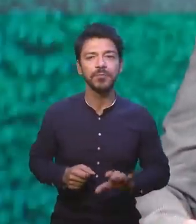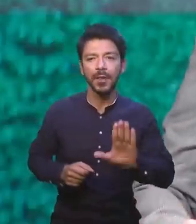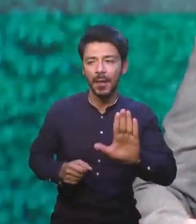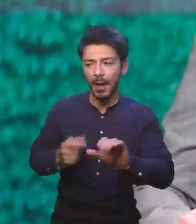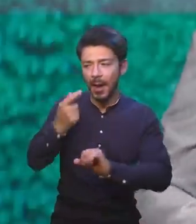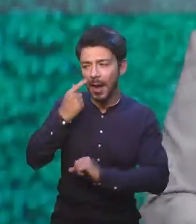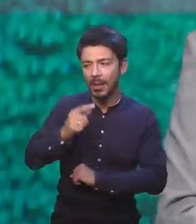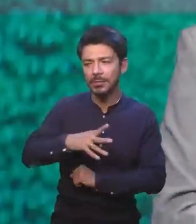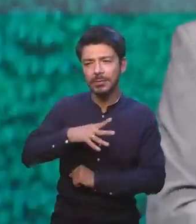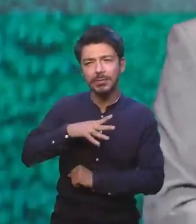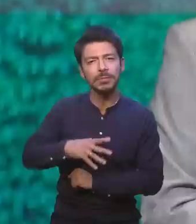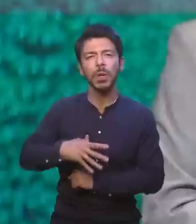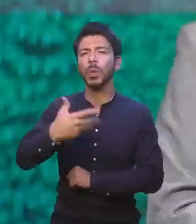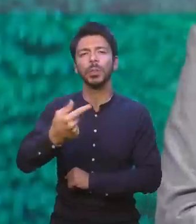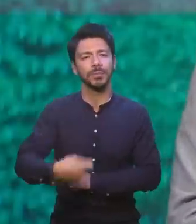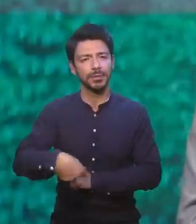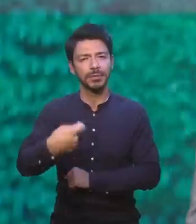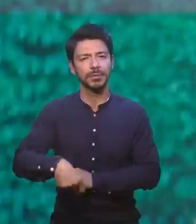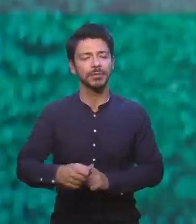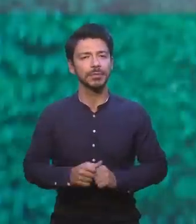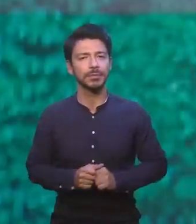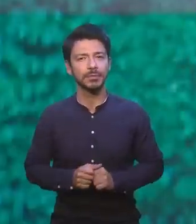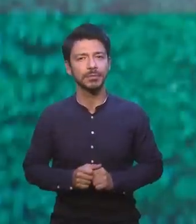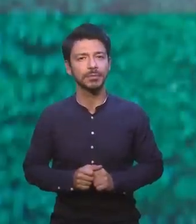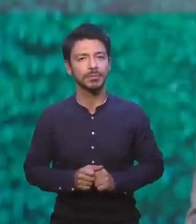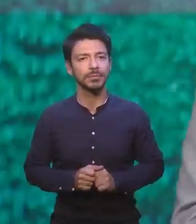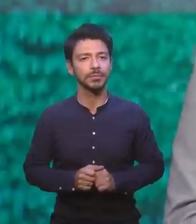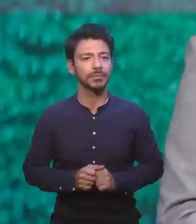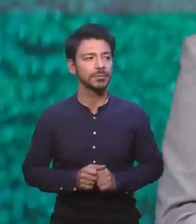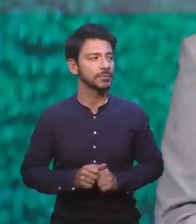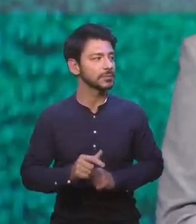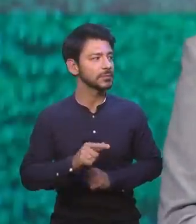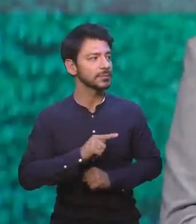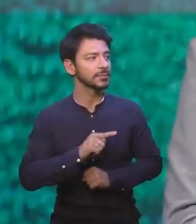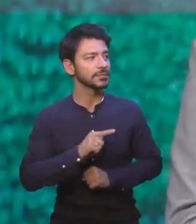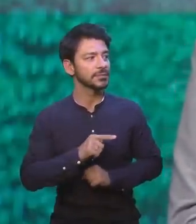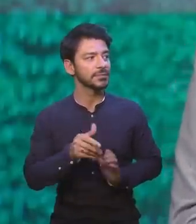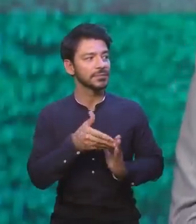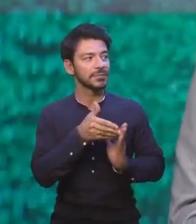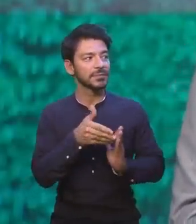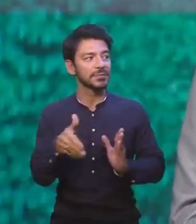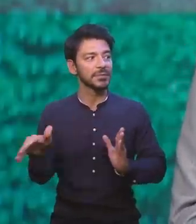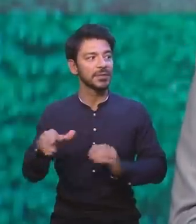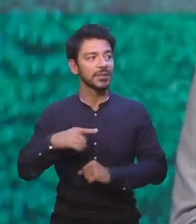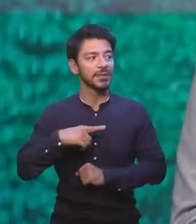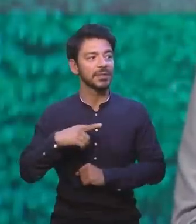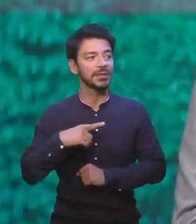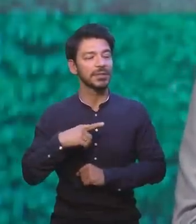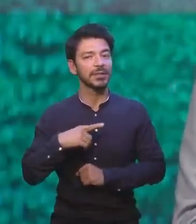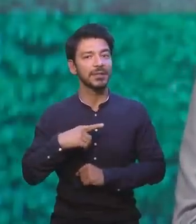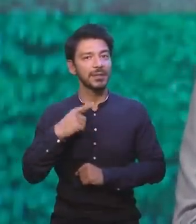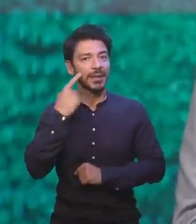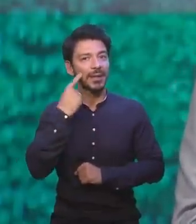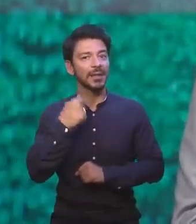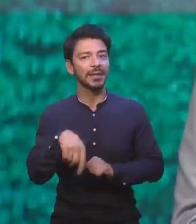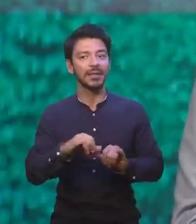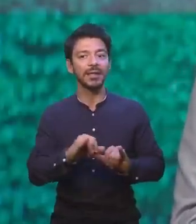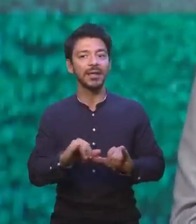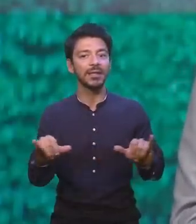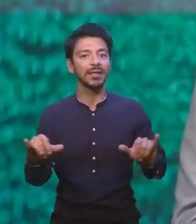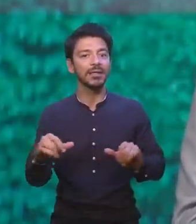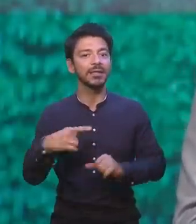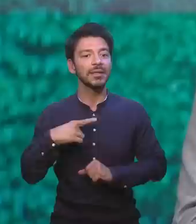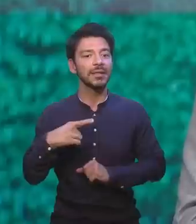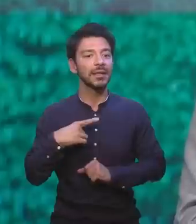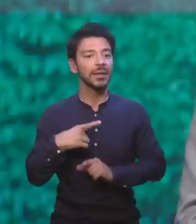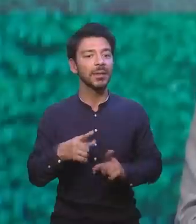reagir, é claro. Sereis odiados por todos em meu nome, está em Mateus. Pois eu vim separar o homem do seu pai,